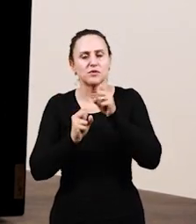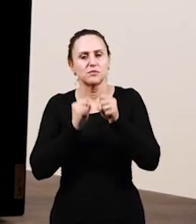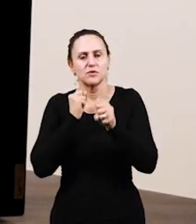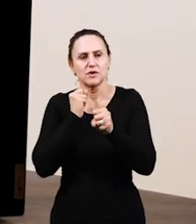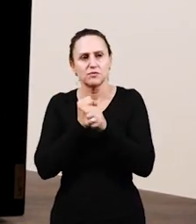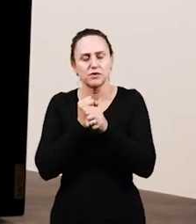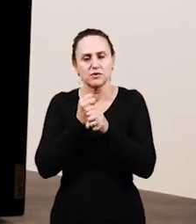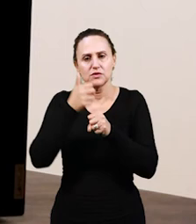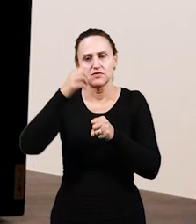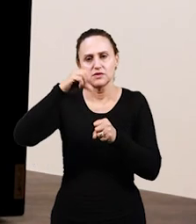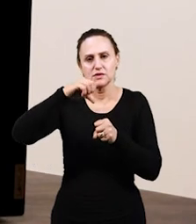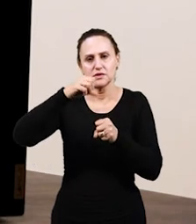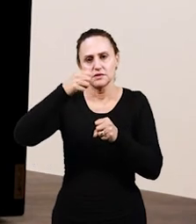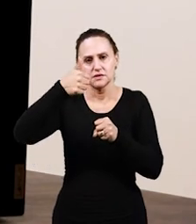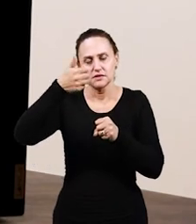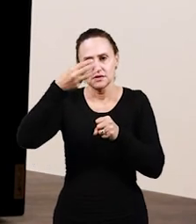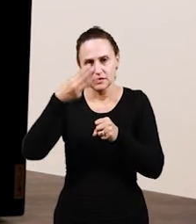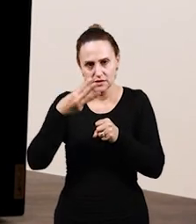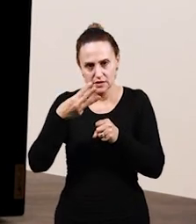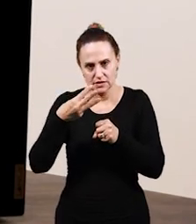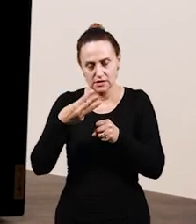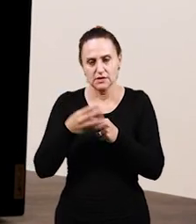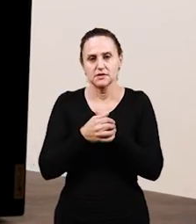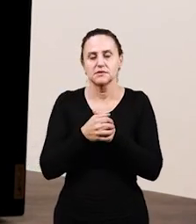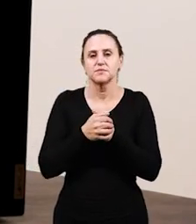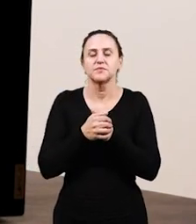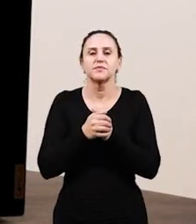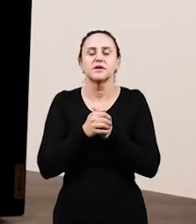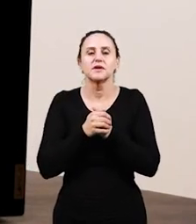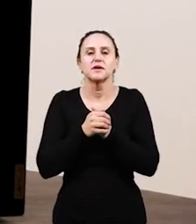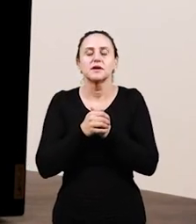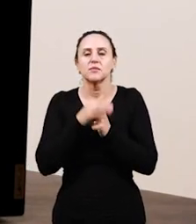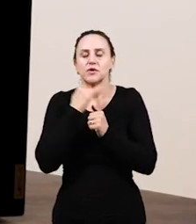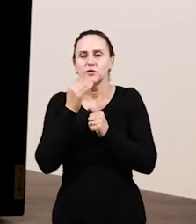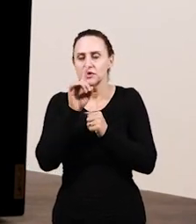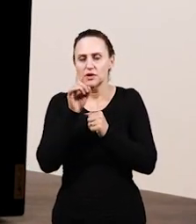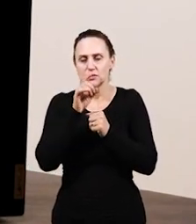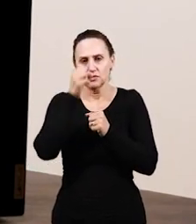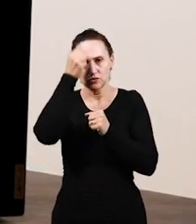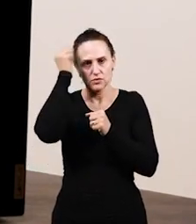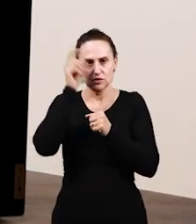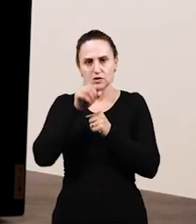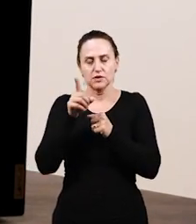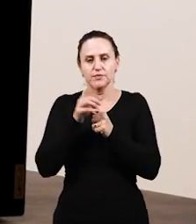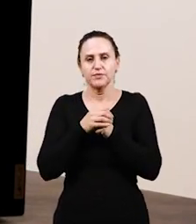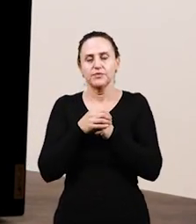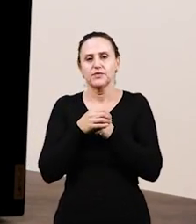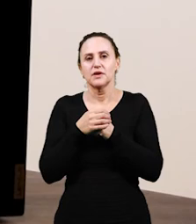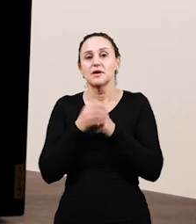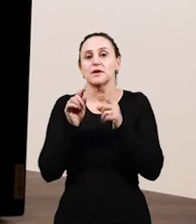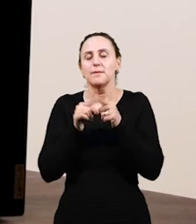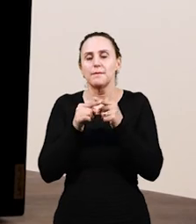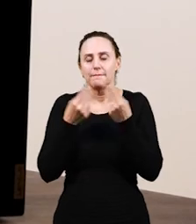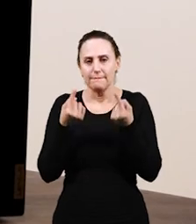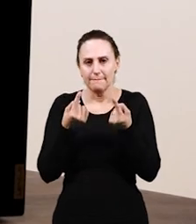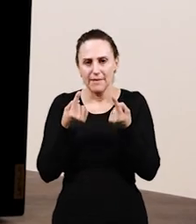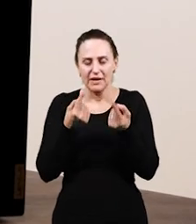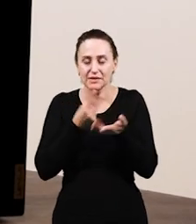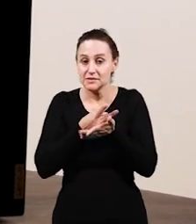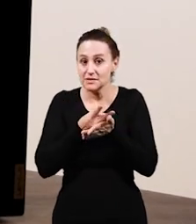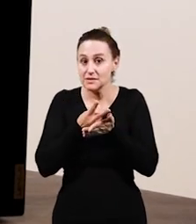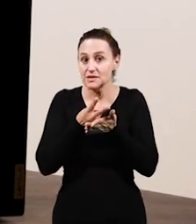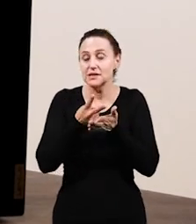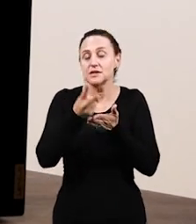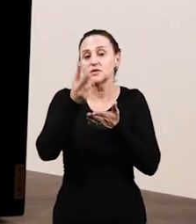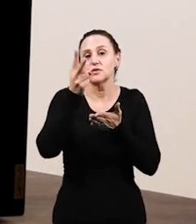em 1913 né e o curso de linguística Geral de 1916 mais Seguindo os pressupostos dos